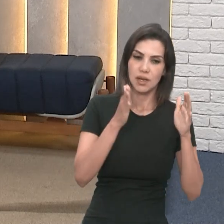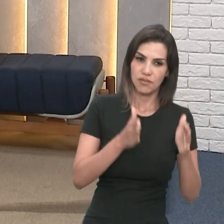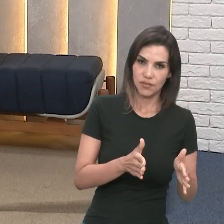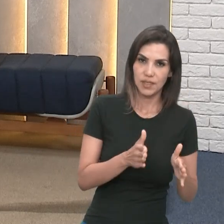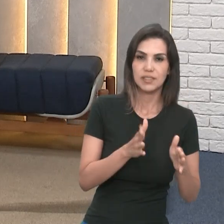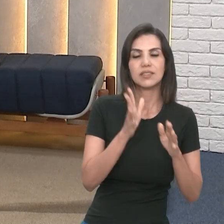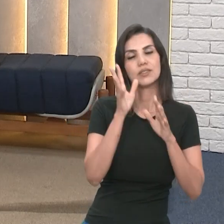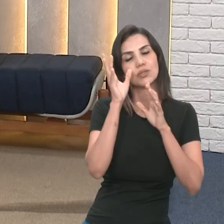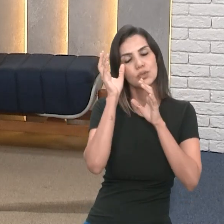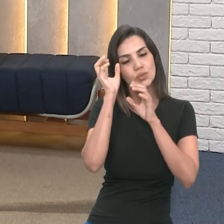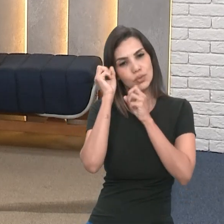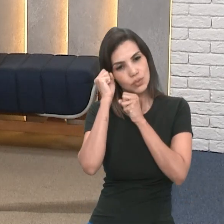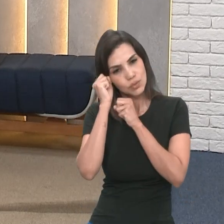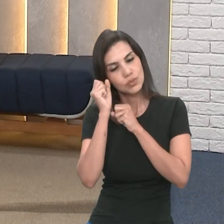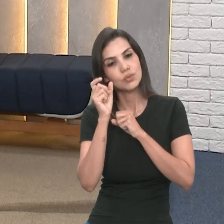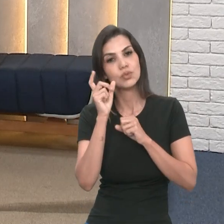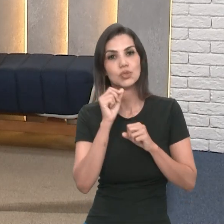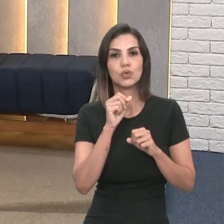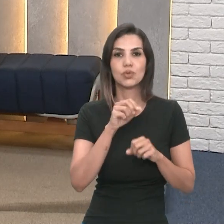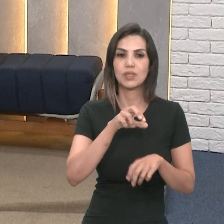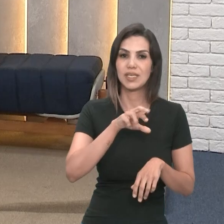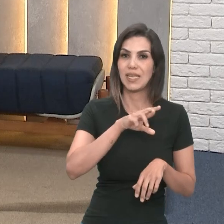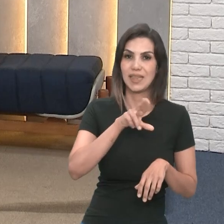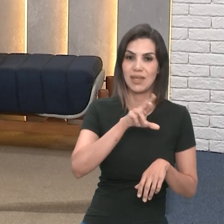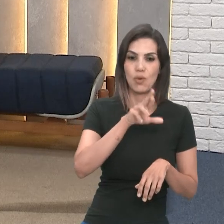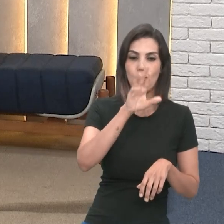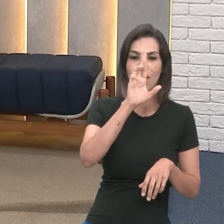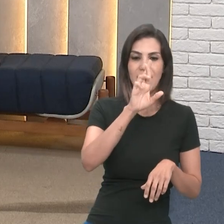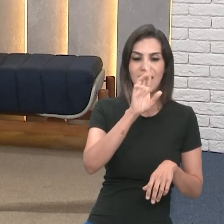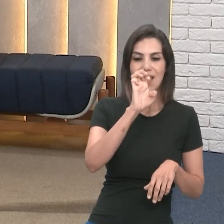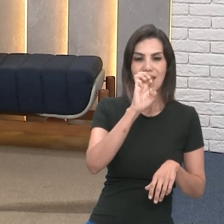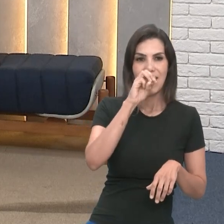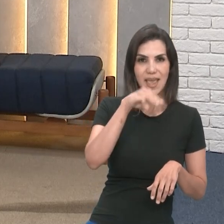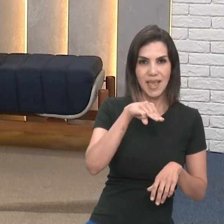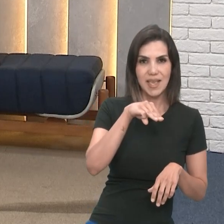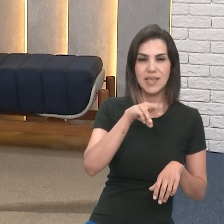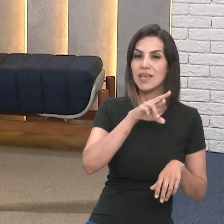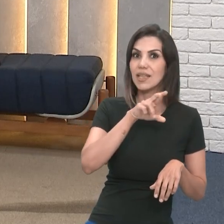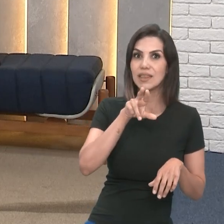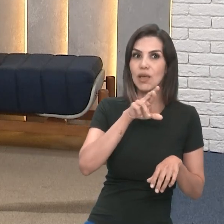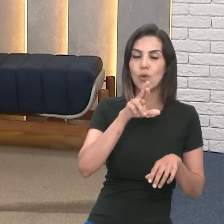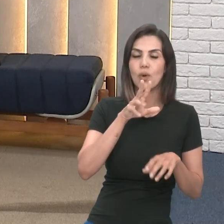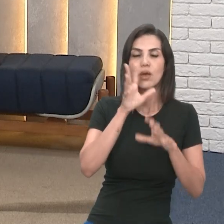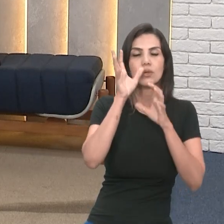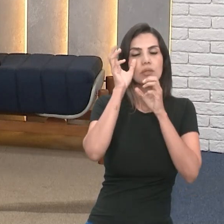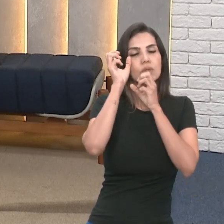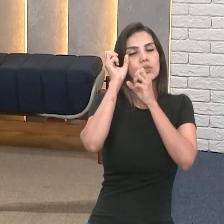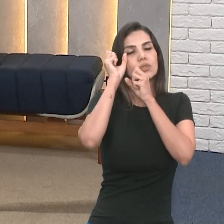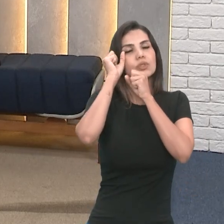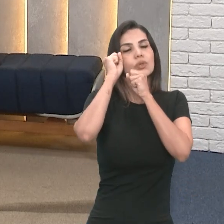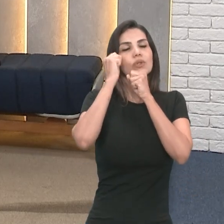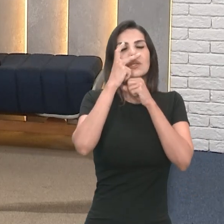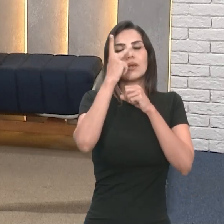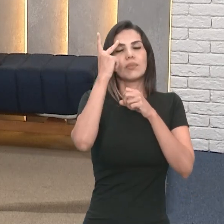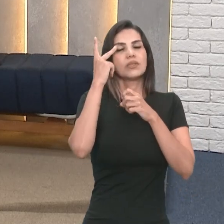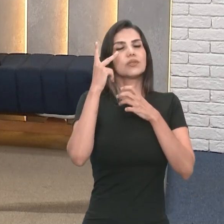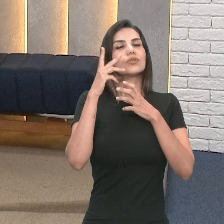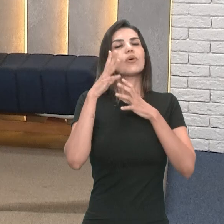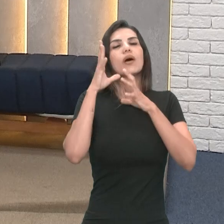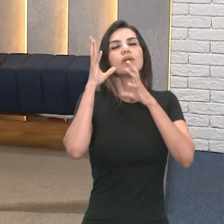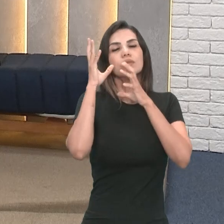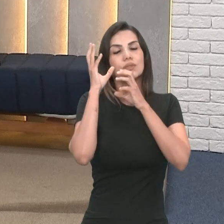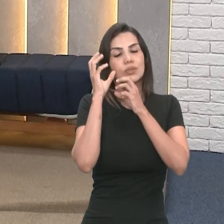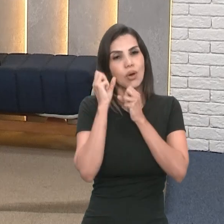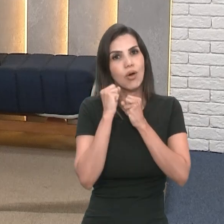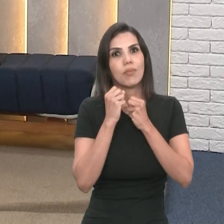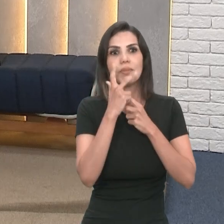sono não REM, ou sono profundo, e sono REM. E REM vem de Rapid Eye Movement,